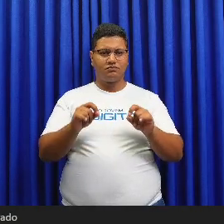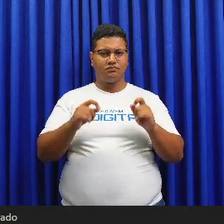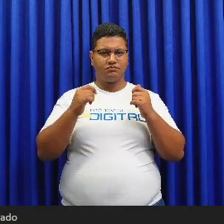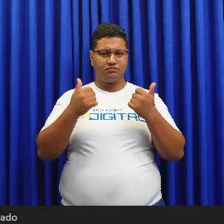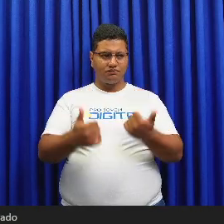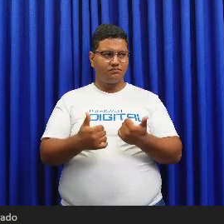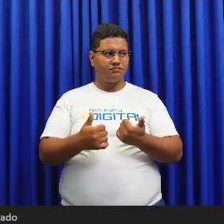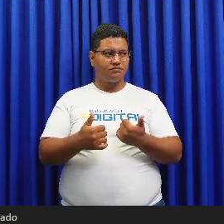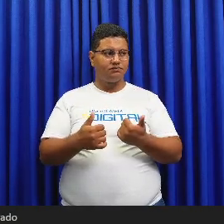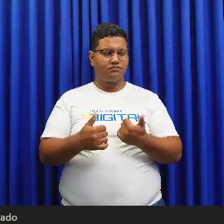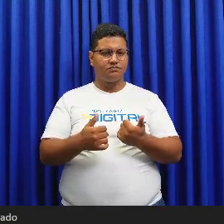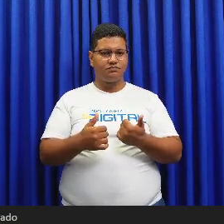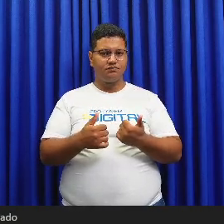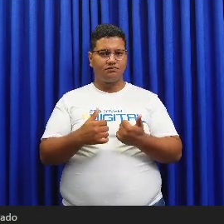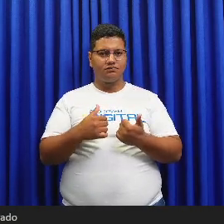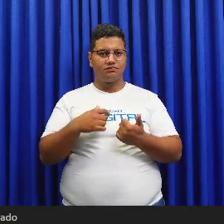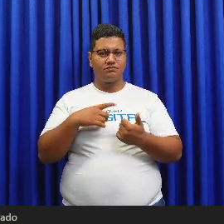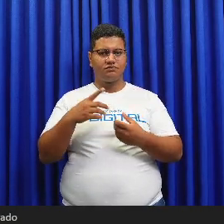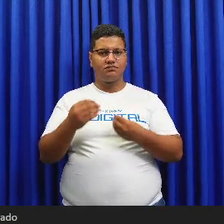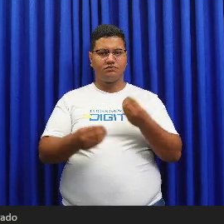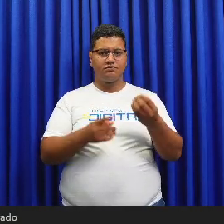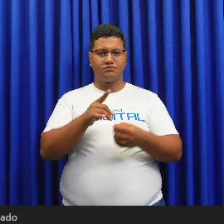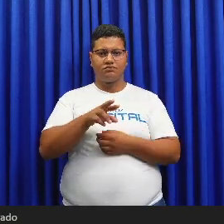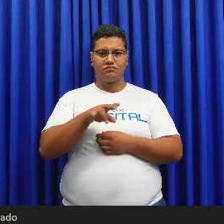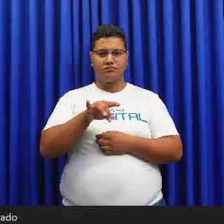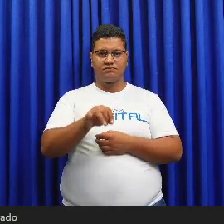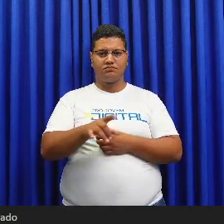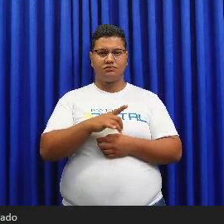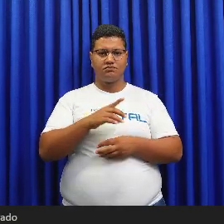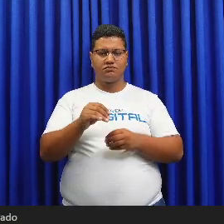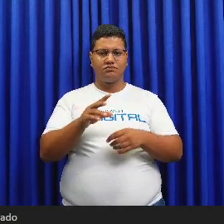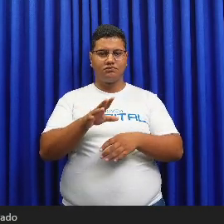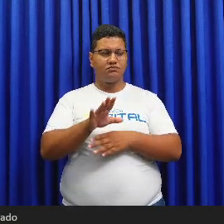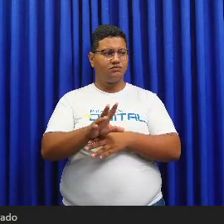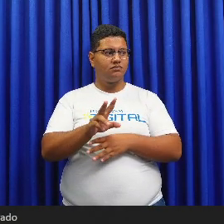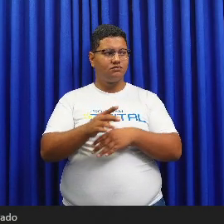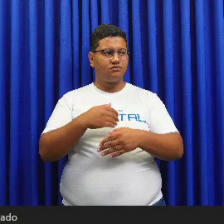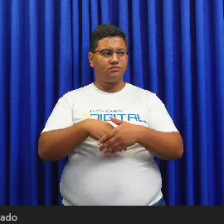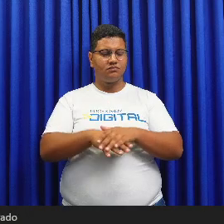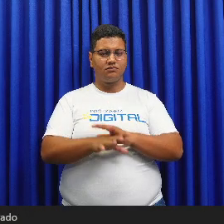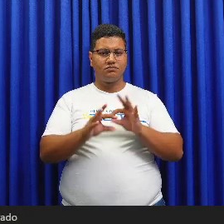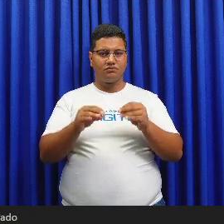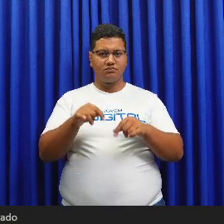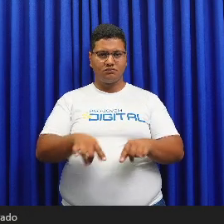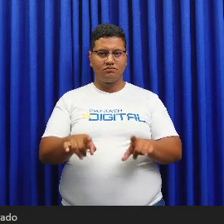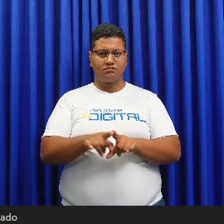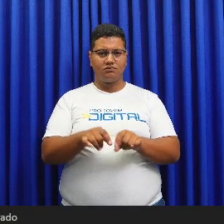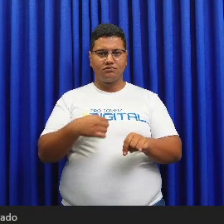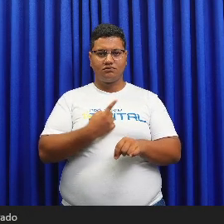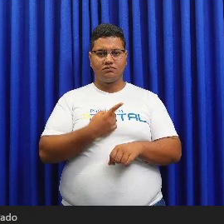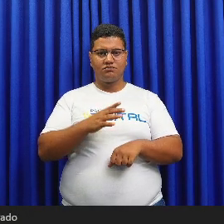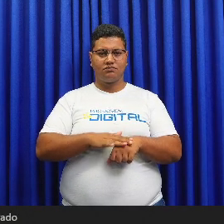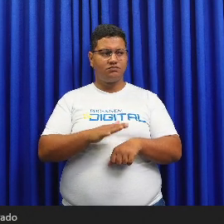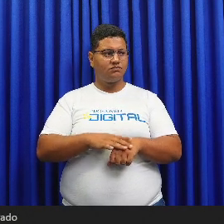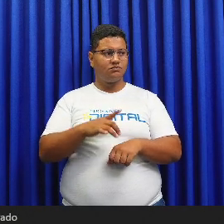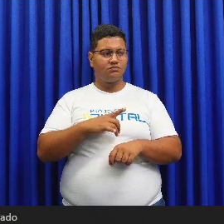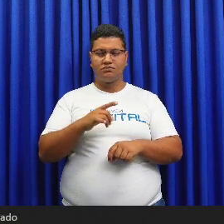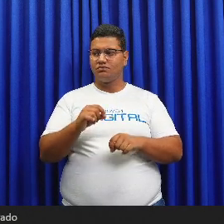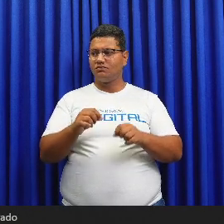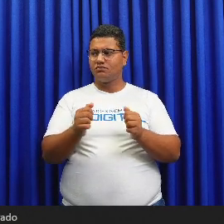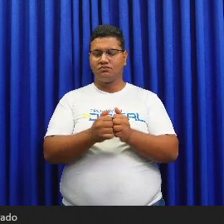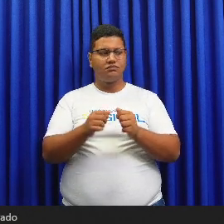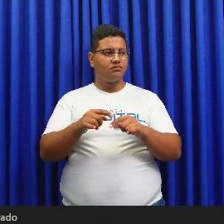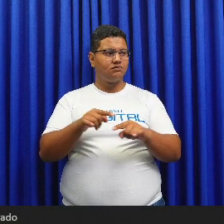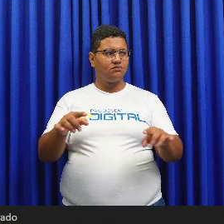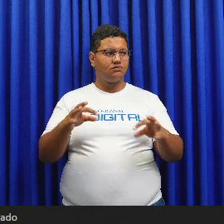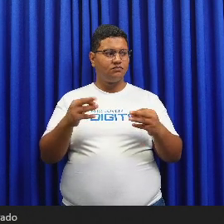beleza? Então, o Google Drive ele vai servir para guardar todos esses documentos aí que a gente foi trazendo aqui